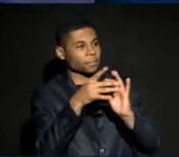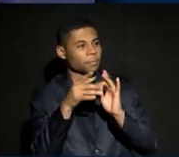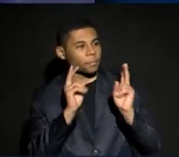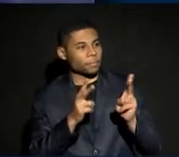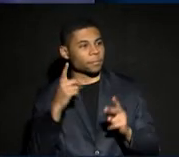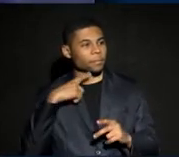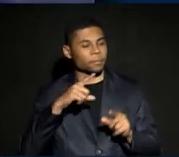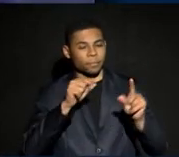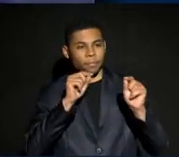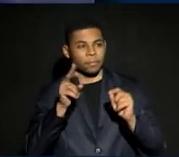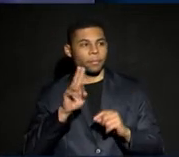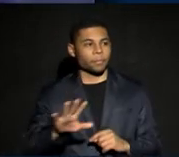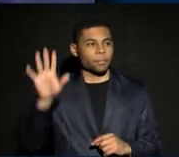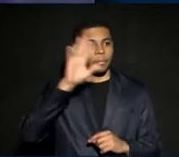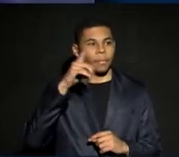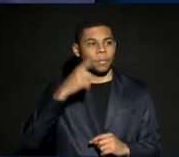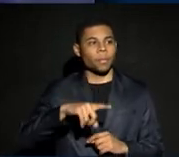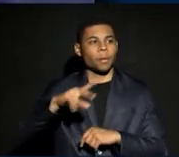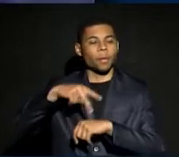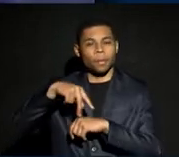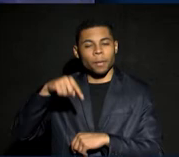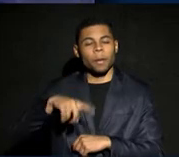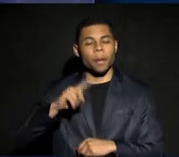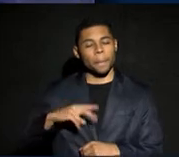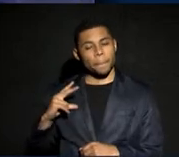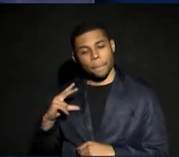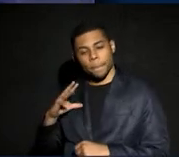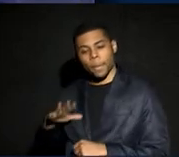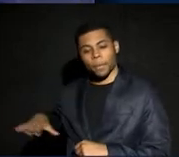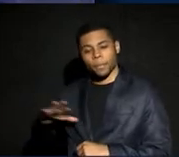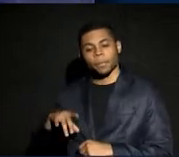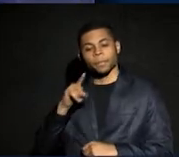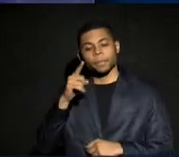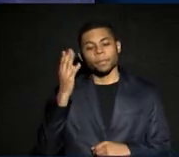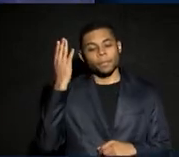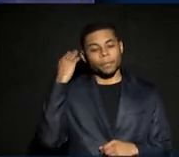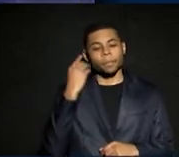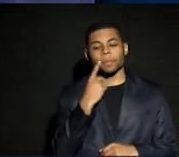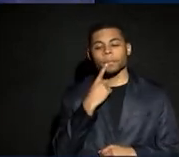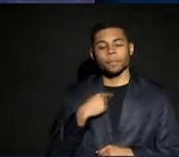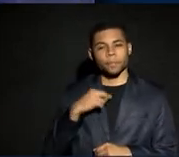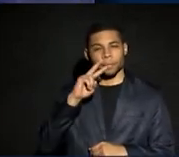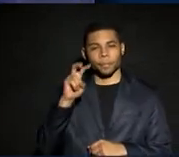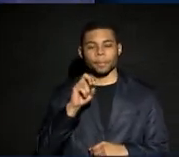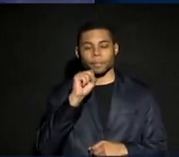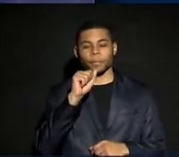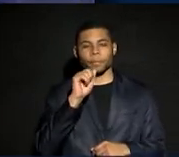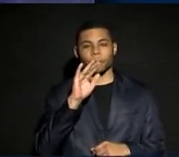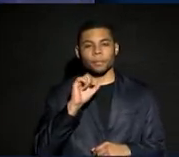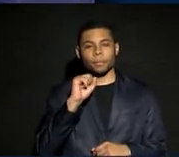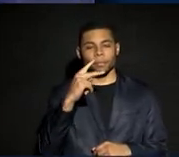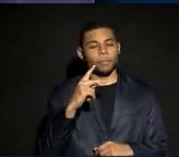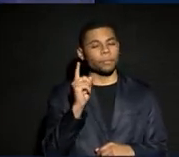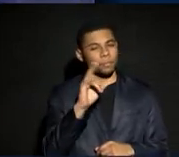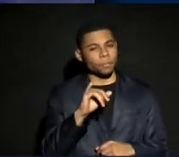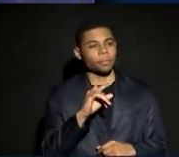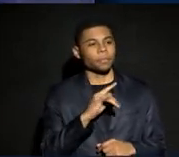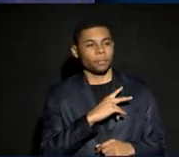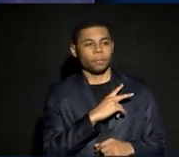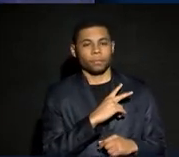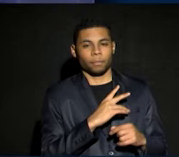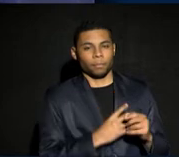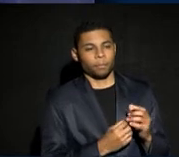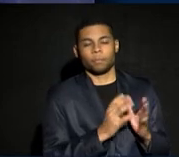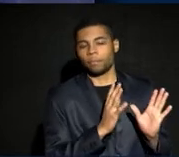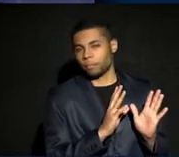em época eleitoral, tanto no Estado quanto nacionalmente, é a privatização. O senhor recentemente falou da Sabesp, falou que não vai privatizar a Sabesp.